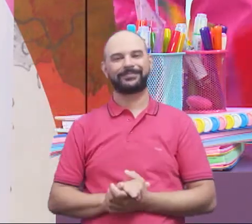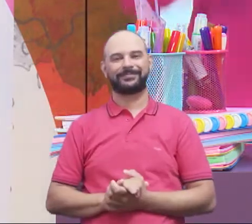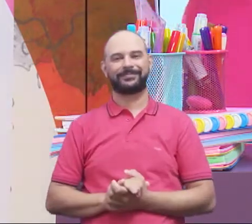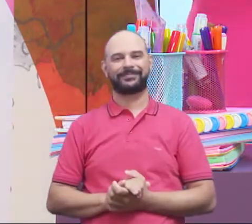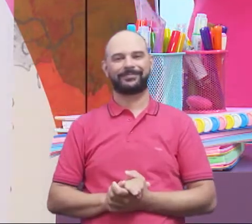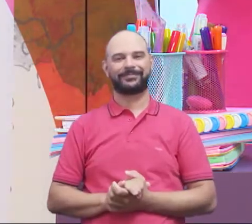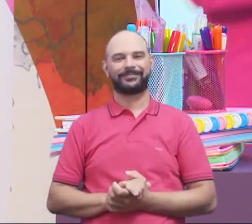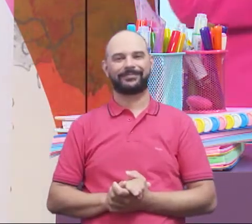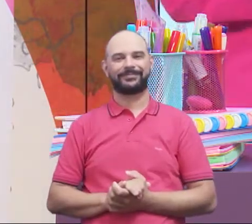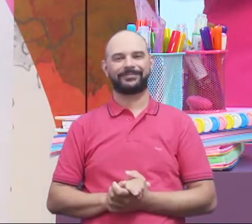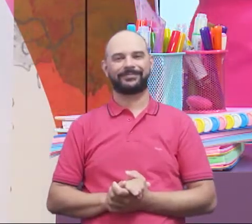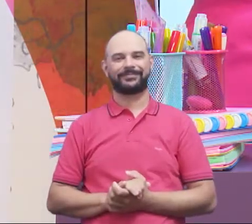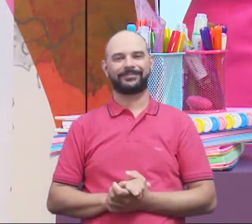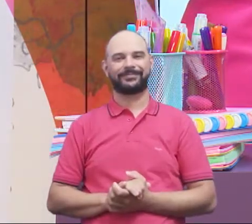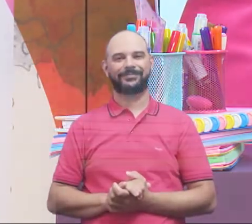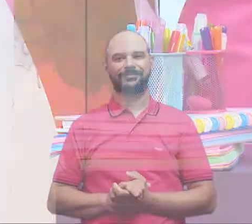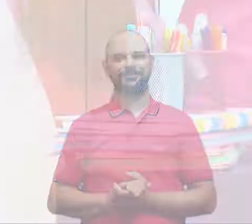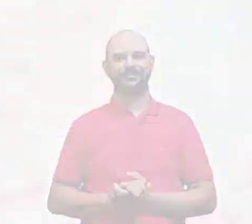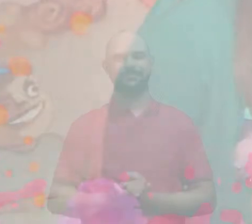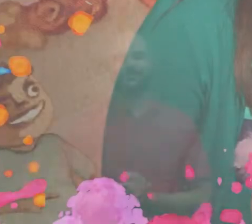Oficina concluída com sucesso!